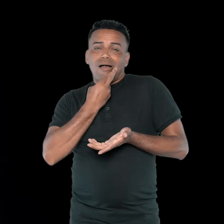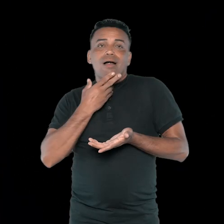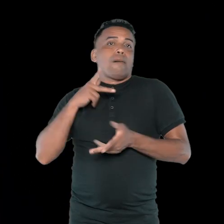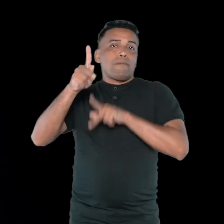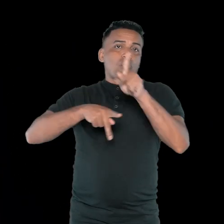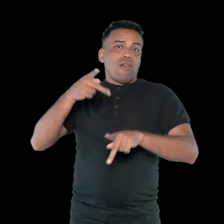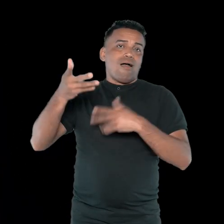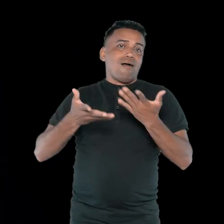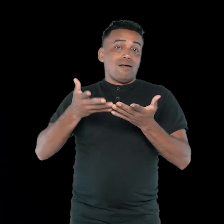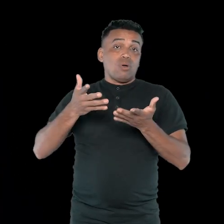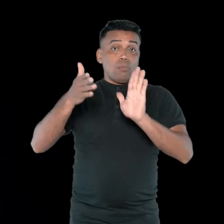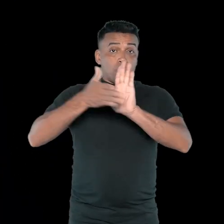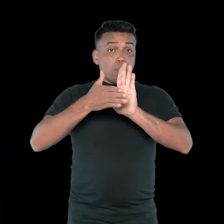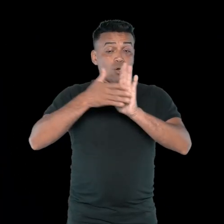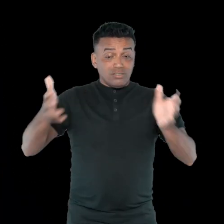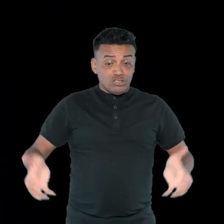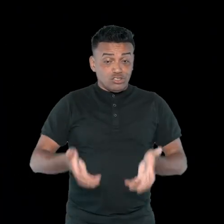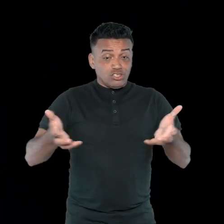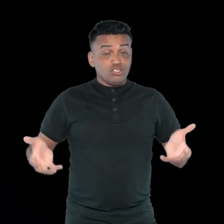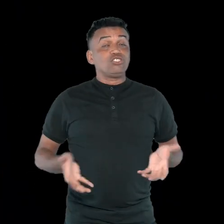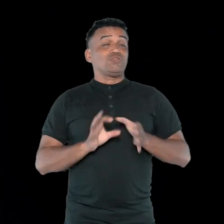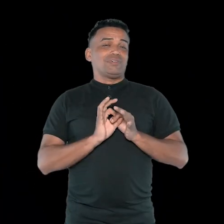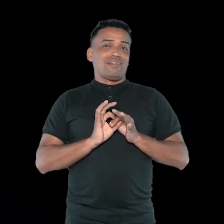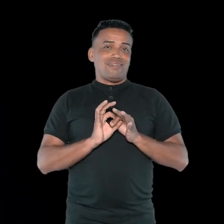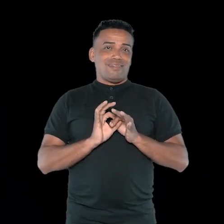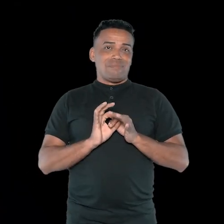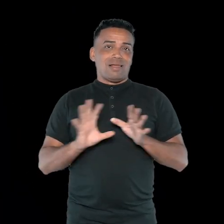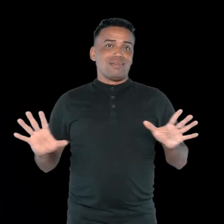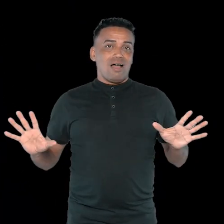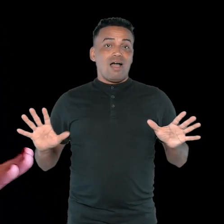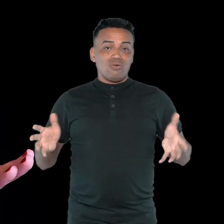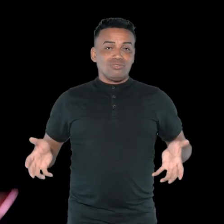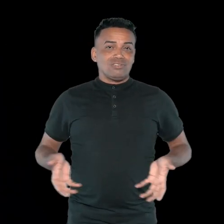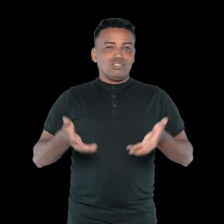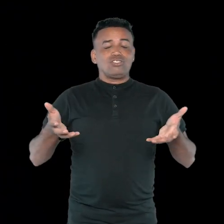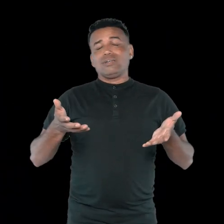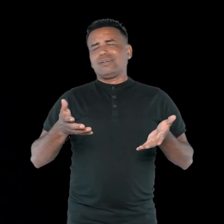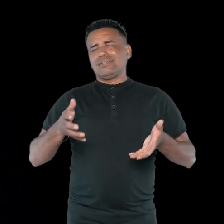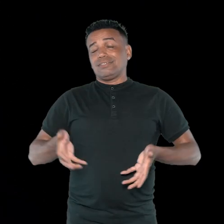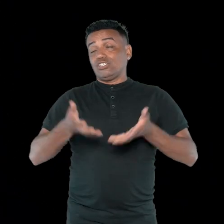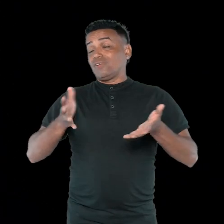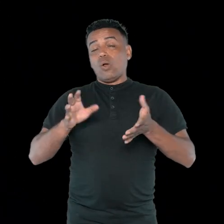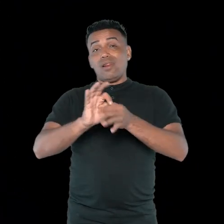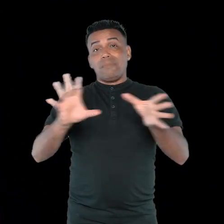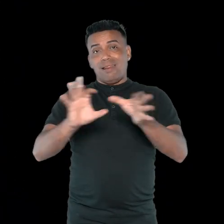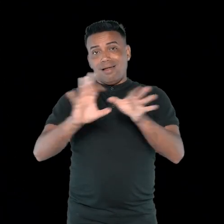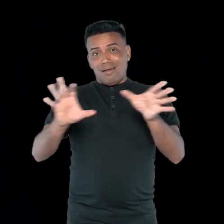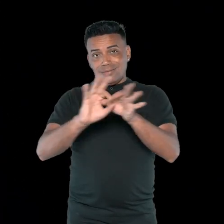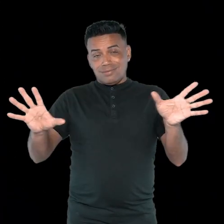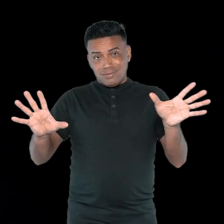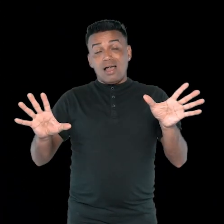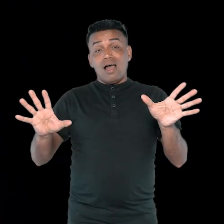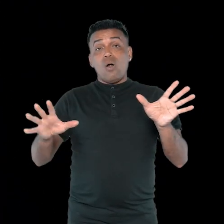incentivo e de liberação, né? Incentivo não, a gente foi super errado. Um programa de liberação